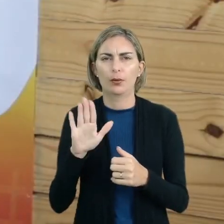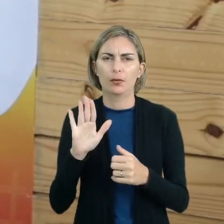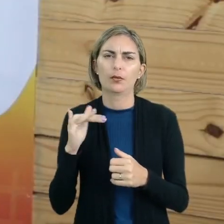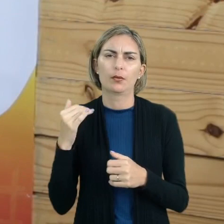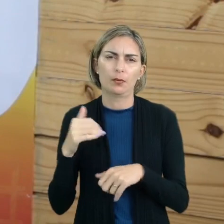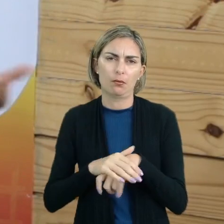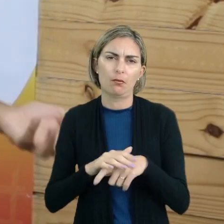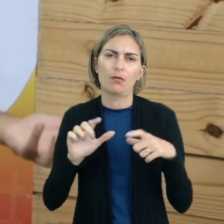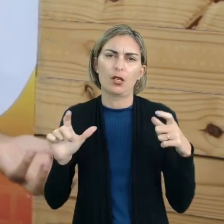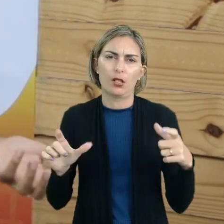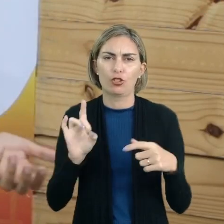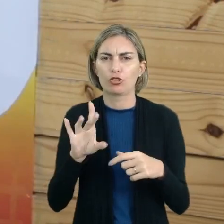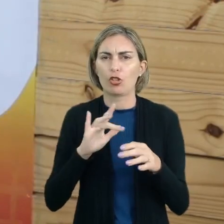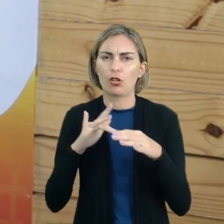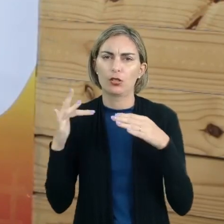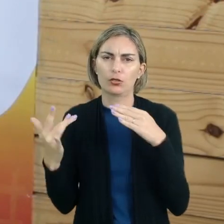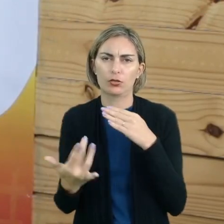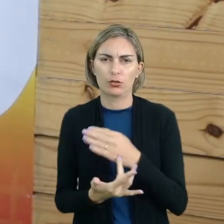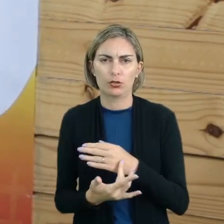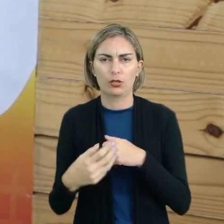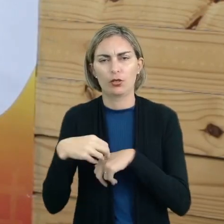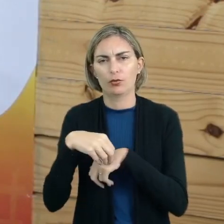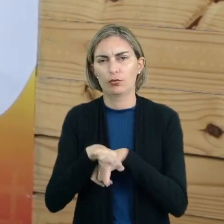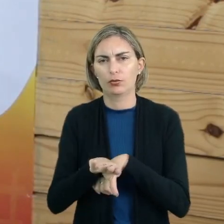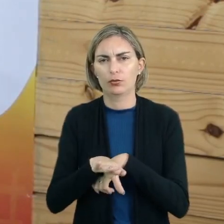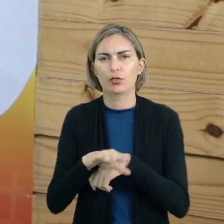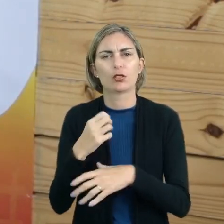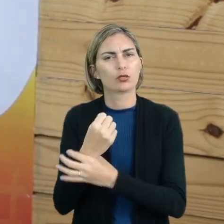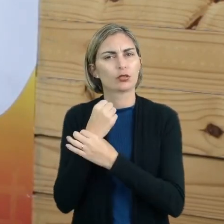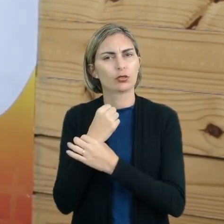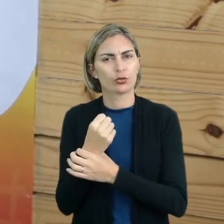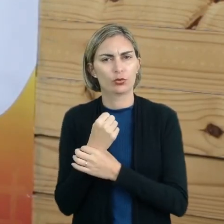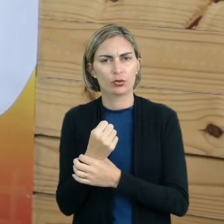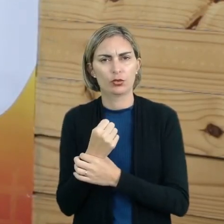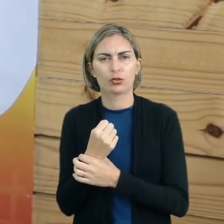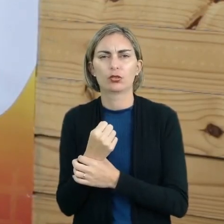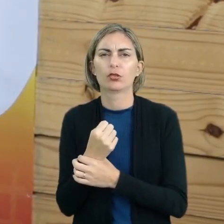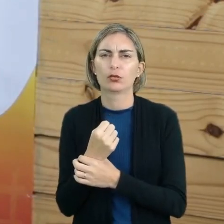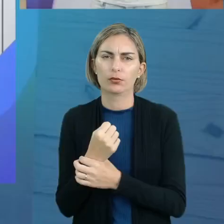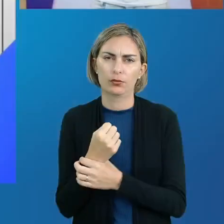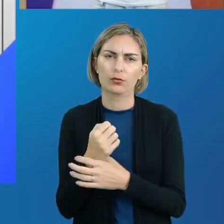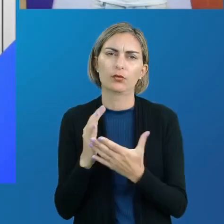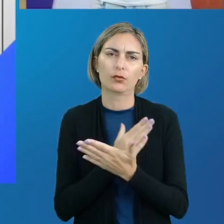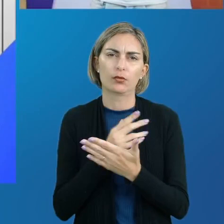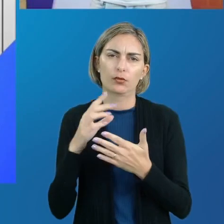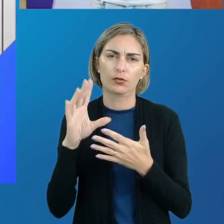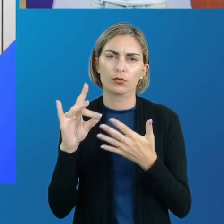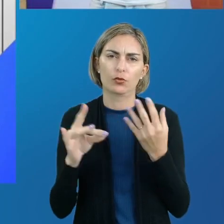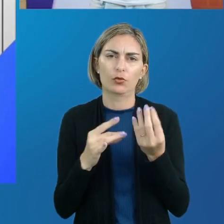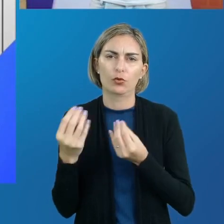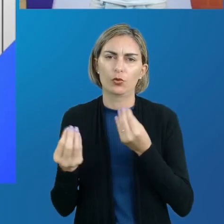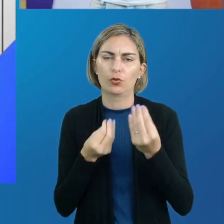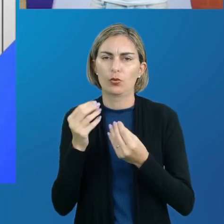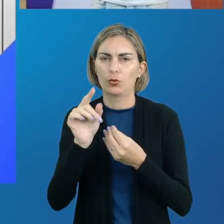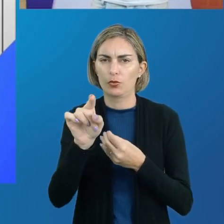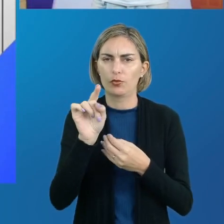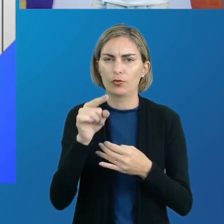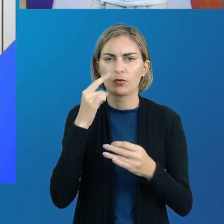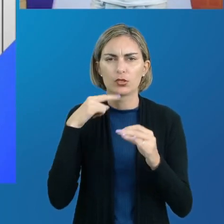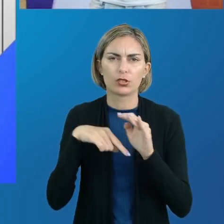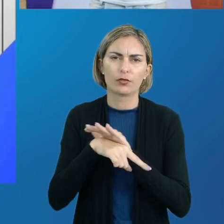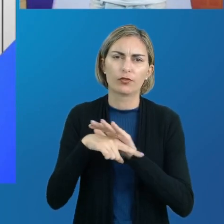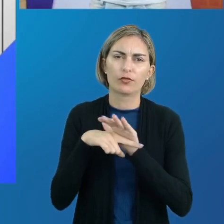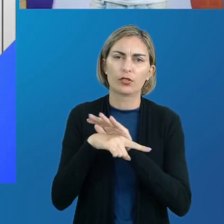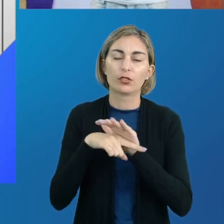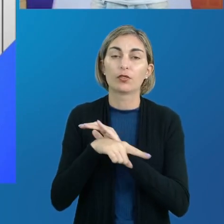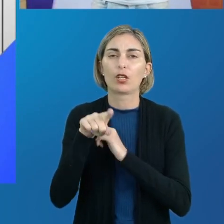que só a rede social pode trazer. A segurança, e aqui eu trago elenco alguns pontos de como você verificar a segurança